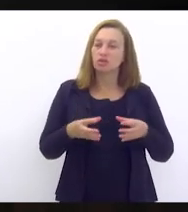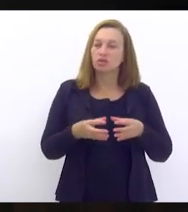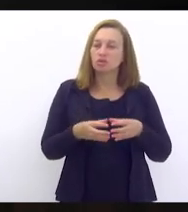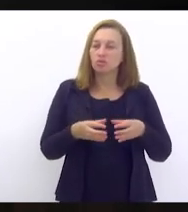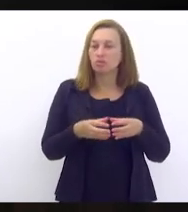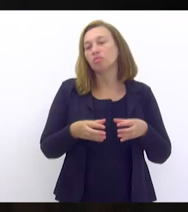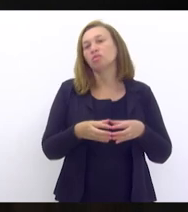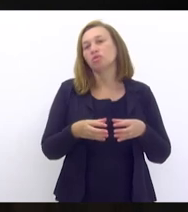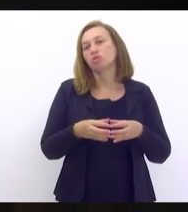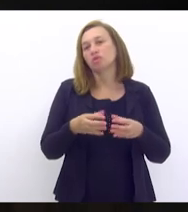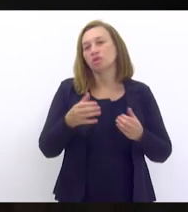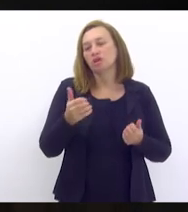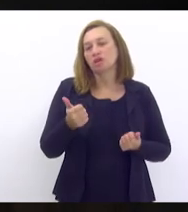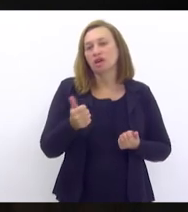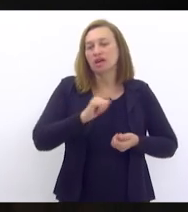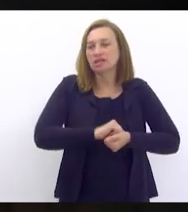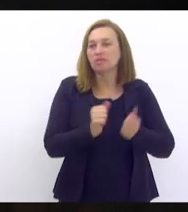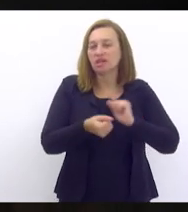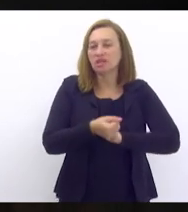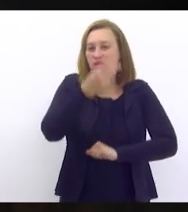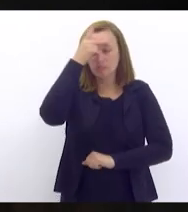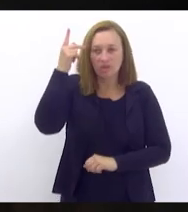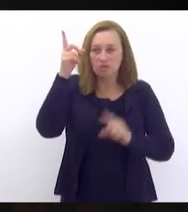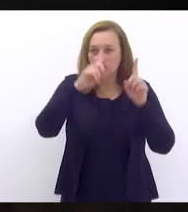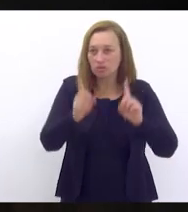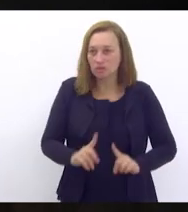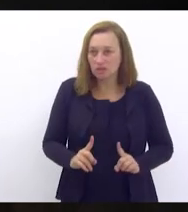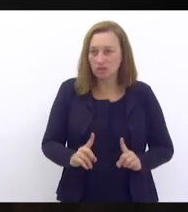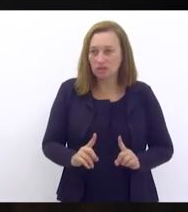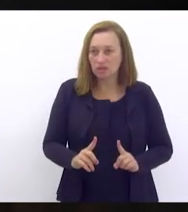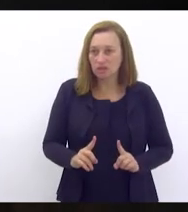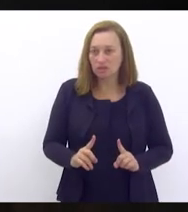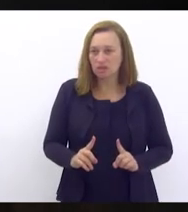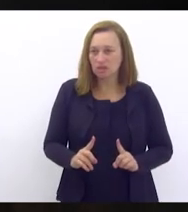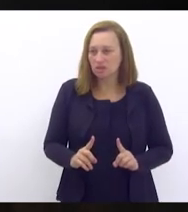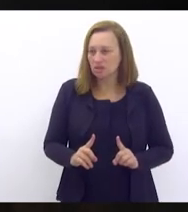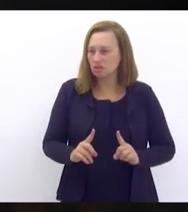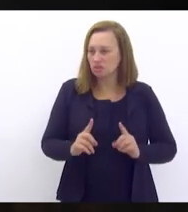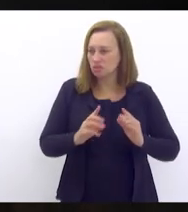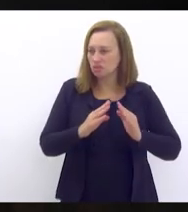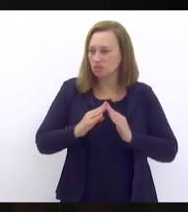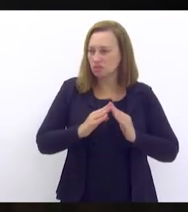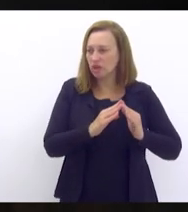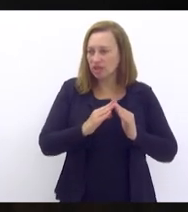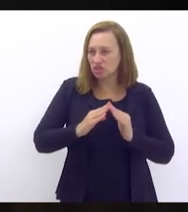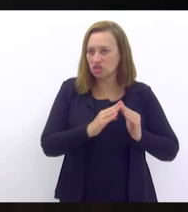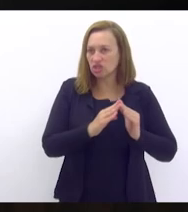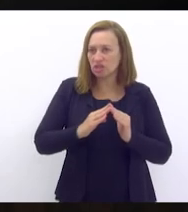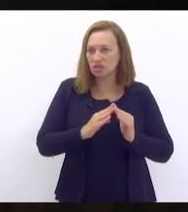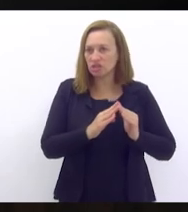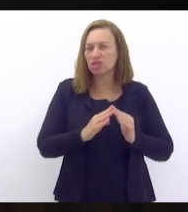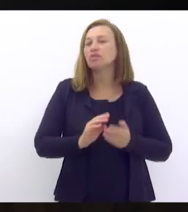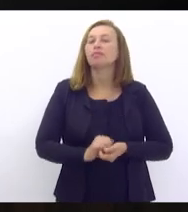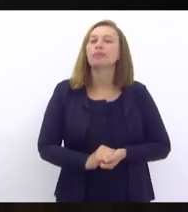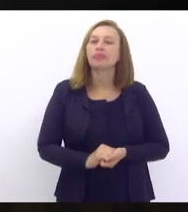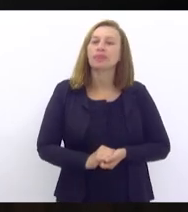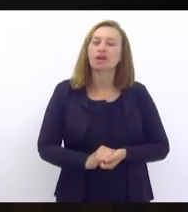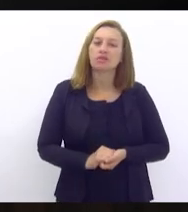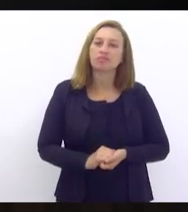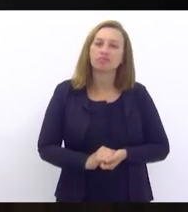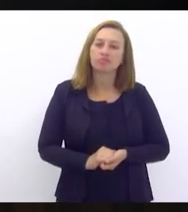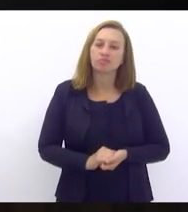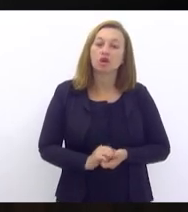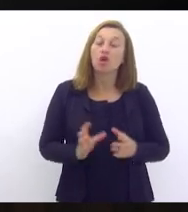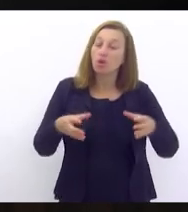de Moradias para Pessoas com Deficiência ou Mobilidade Reduzida. Pendentes de pareceres